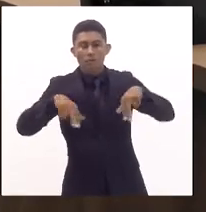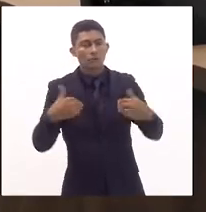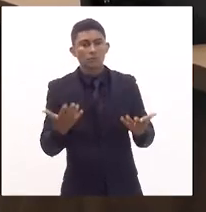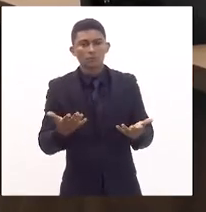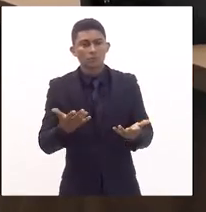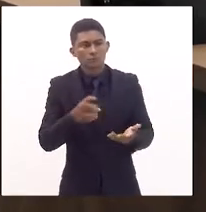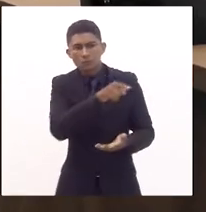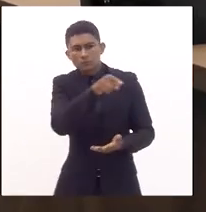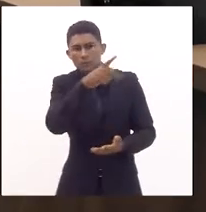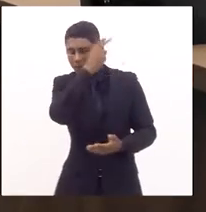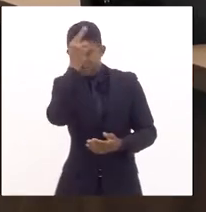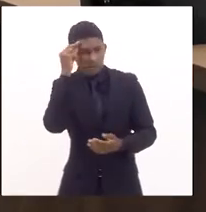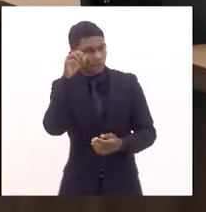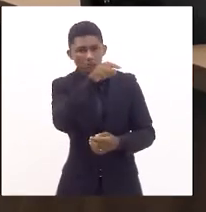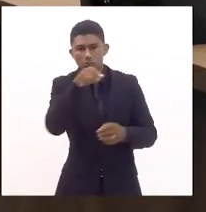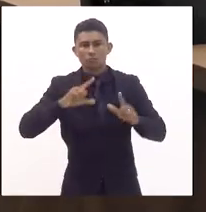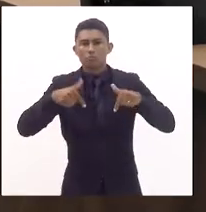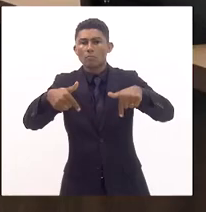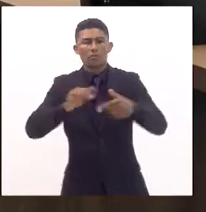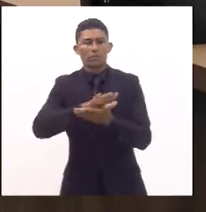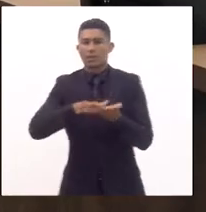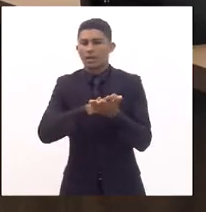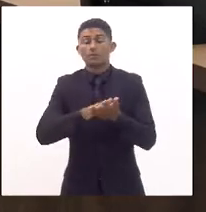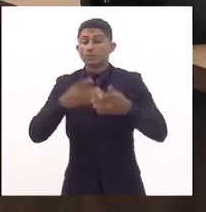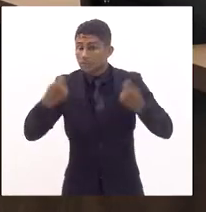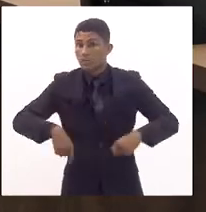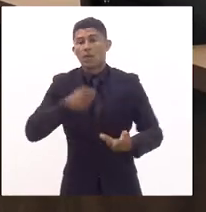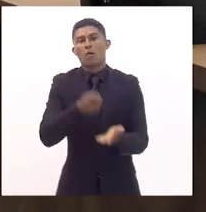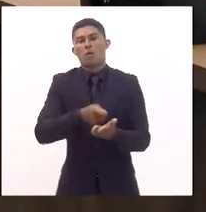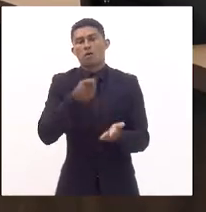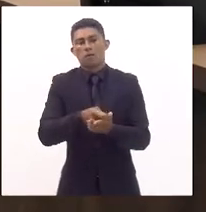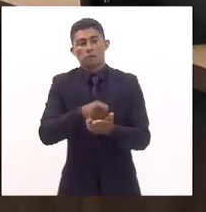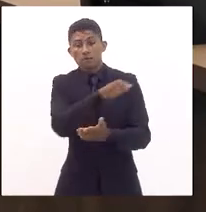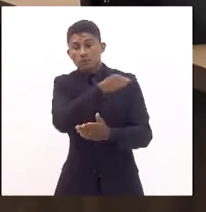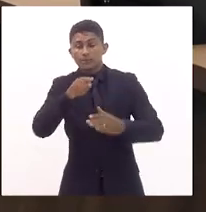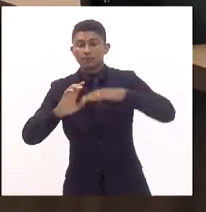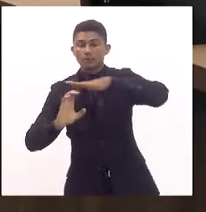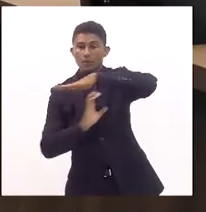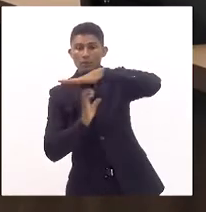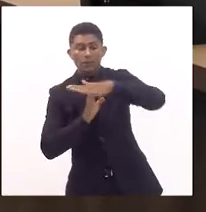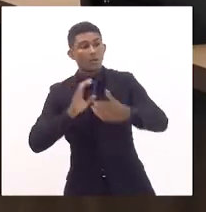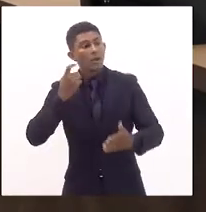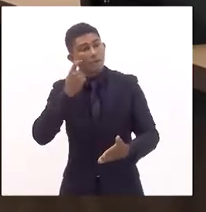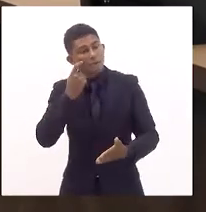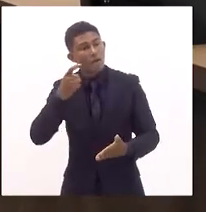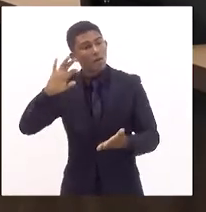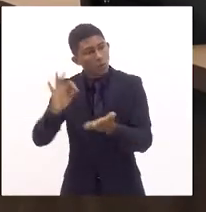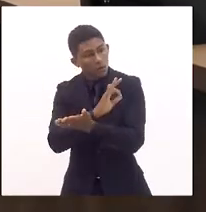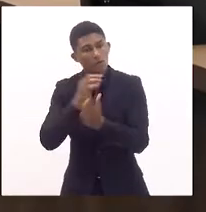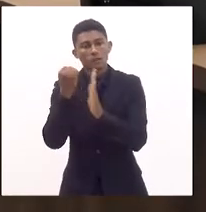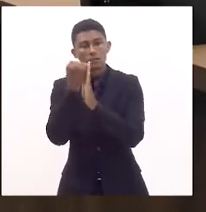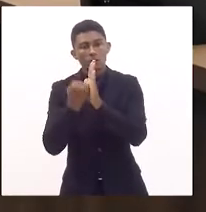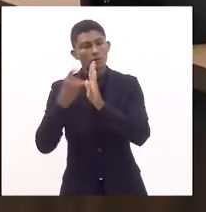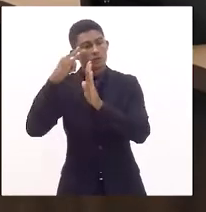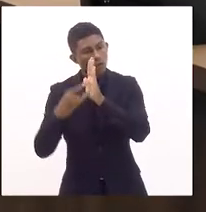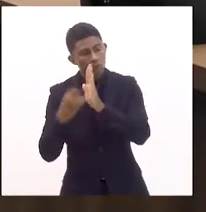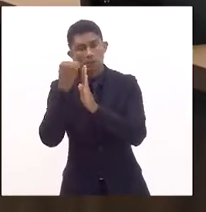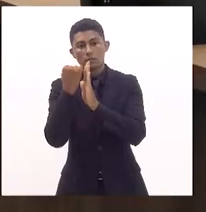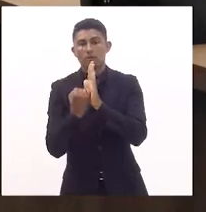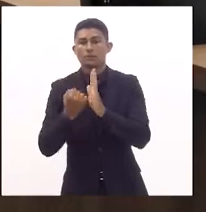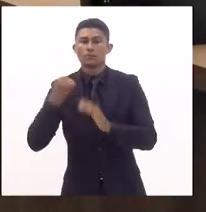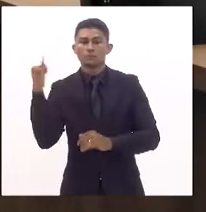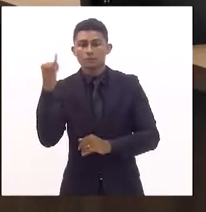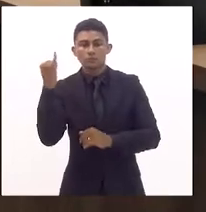das prefeituras a contratação de cooperativa de catadores. Esse é o primeiro ponto. Segundo